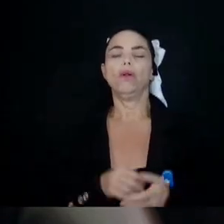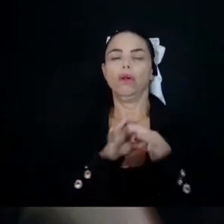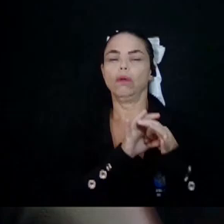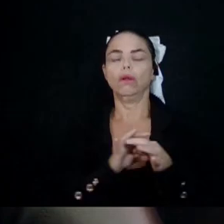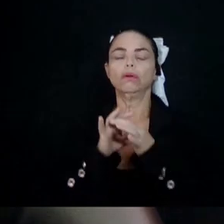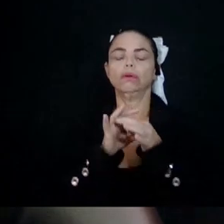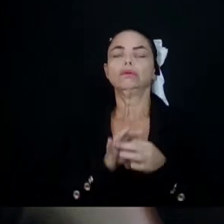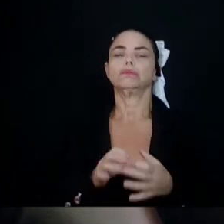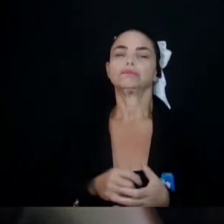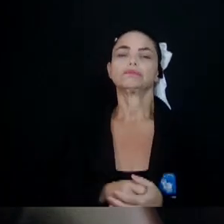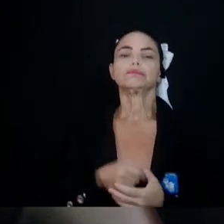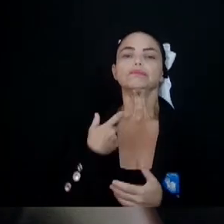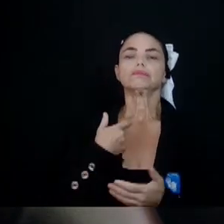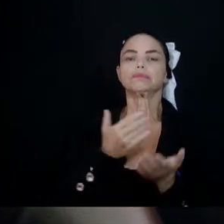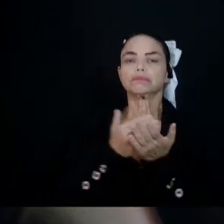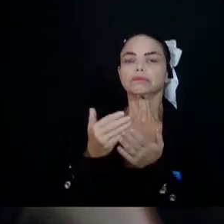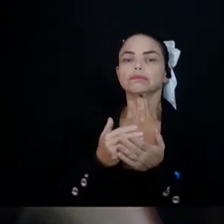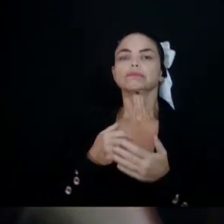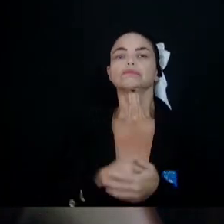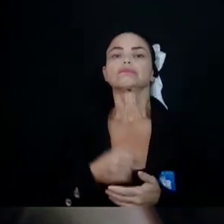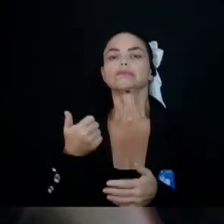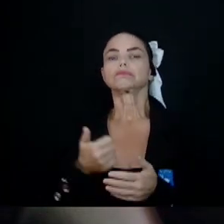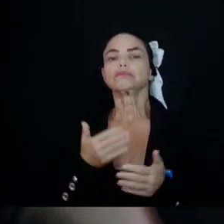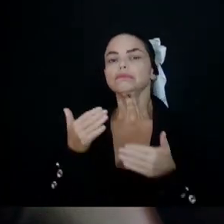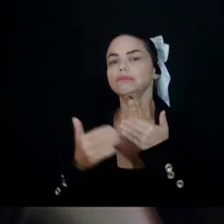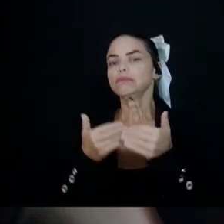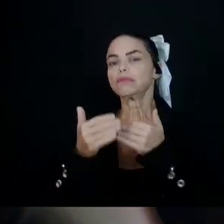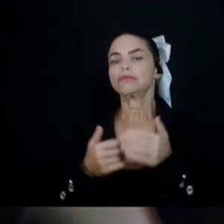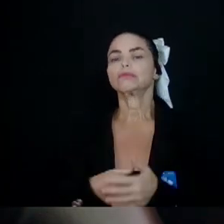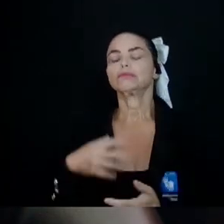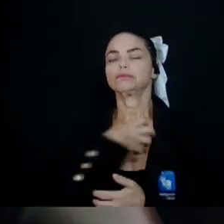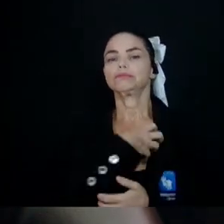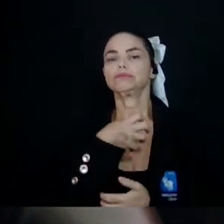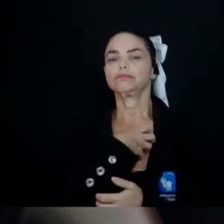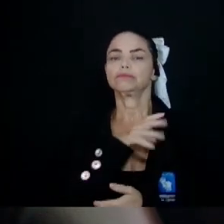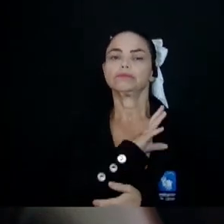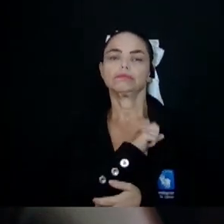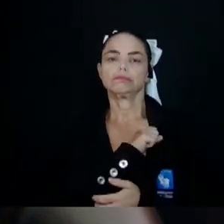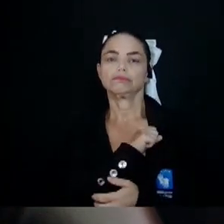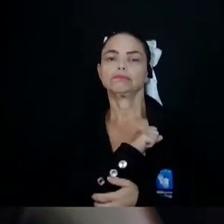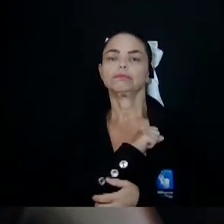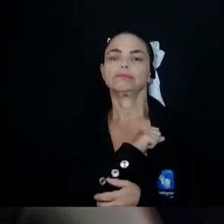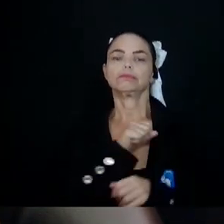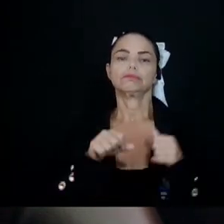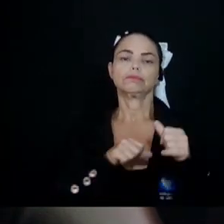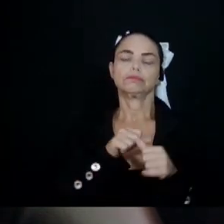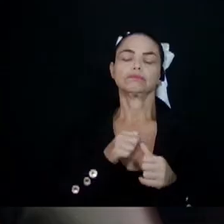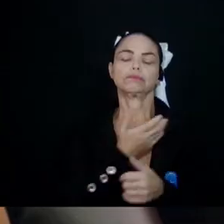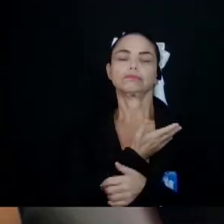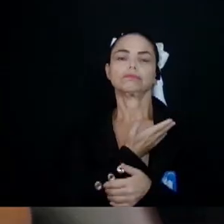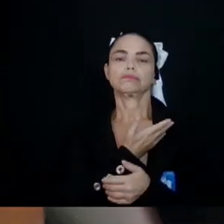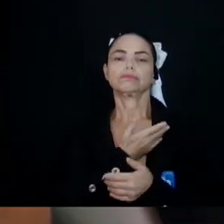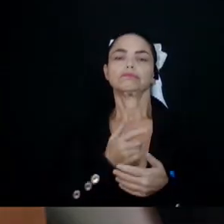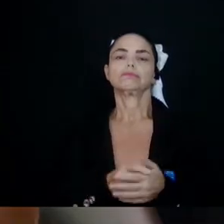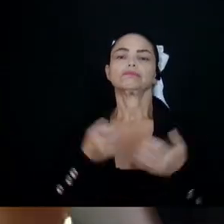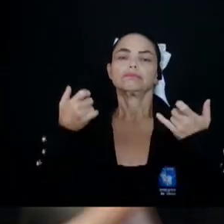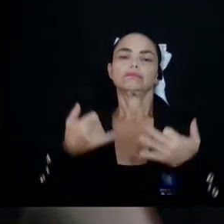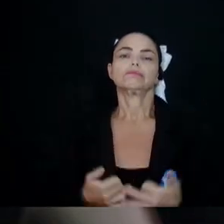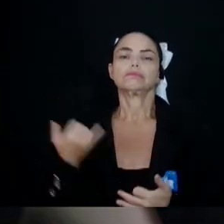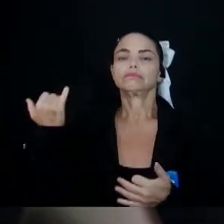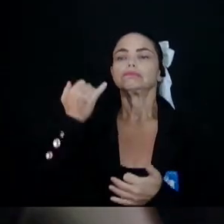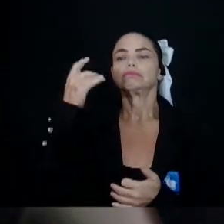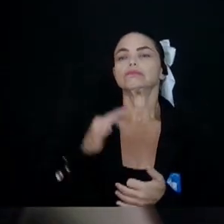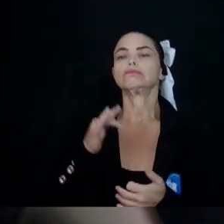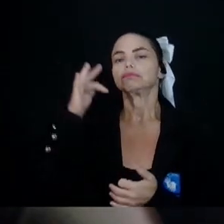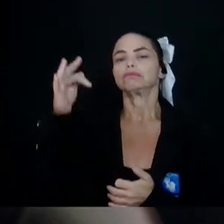a criança começa a ter os seus primeiros momentos e sentimentos de amor, e que isso vai definir algo muito importante, né, no